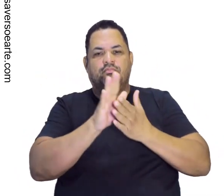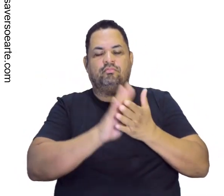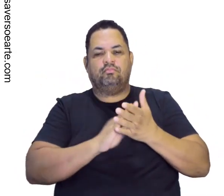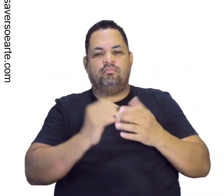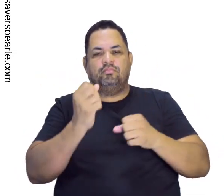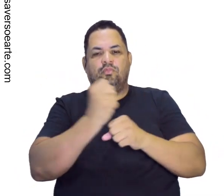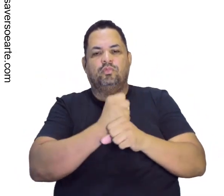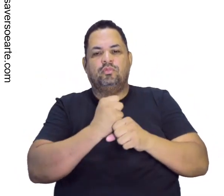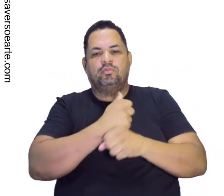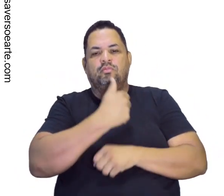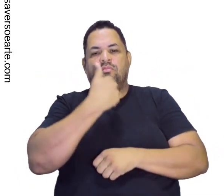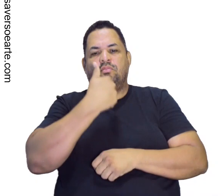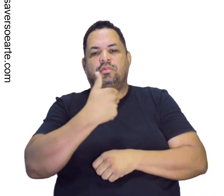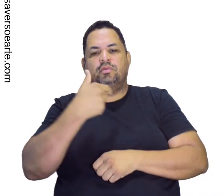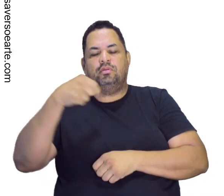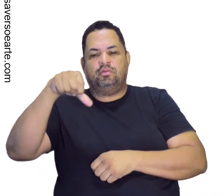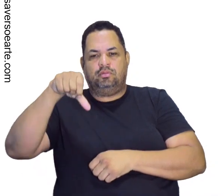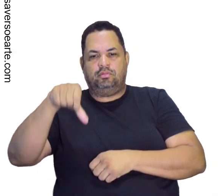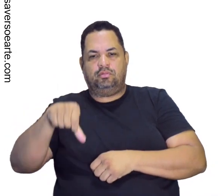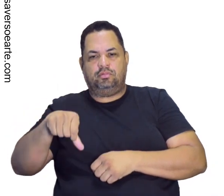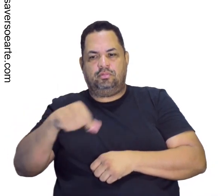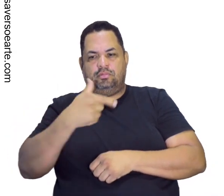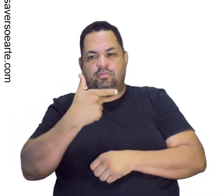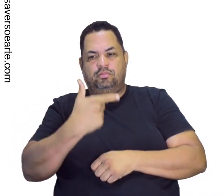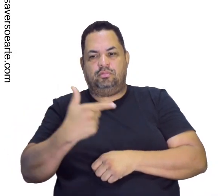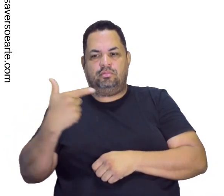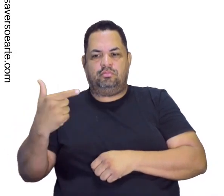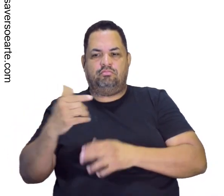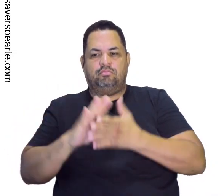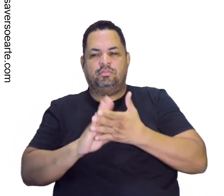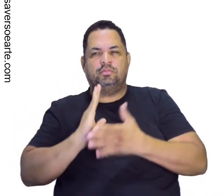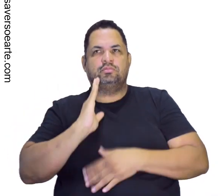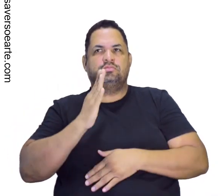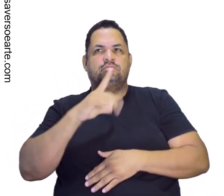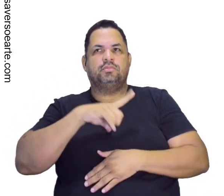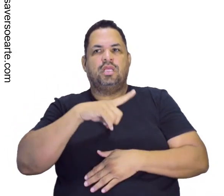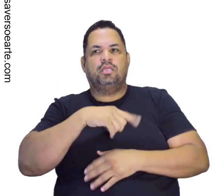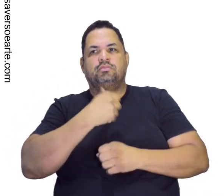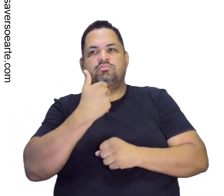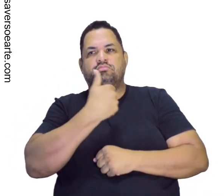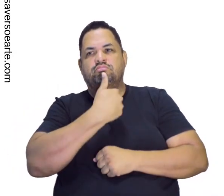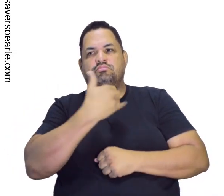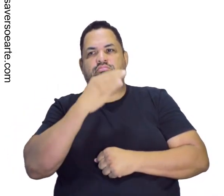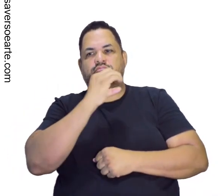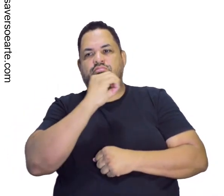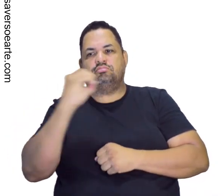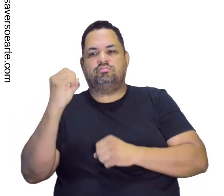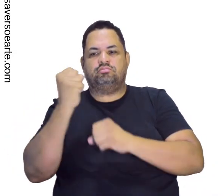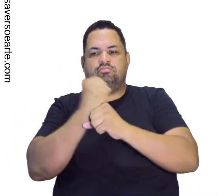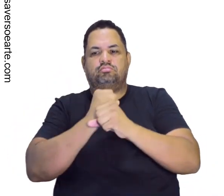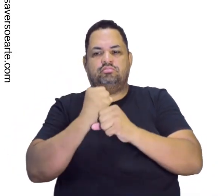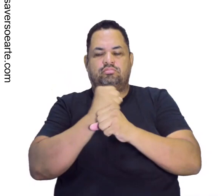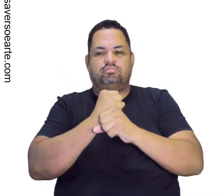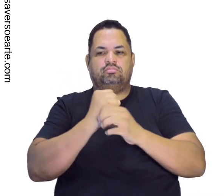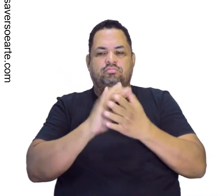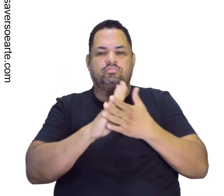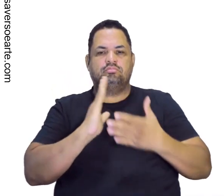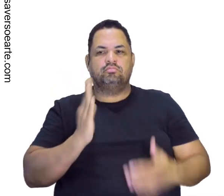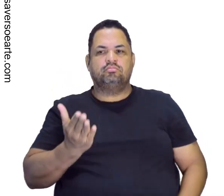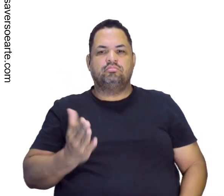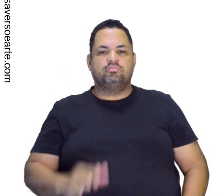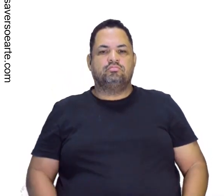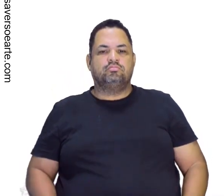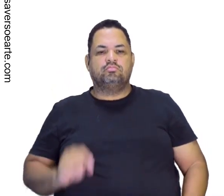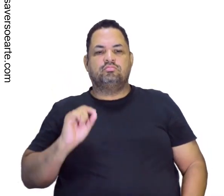em 1922 já fazem 100 anos né que aconteceu a Semana de Arte Moderna nós vamos dier tudo sobre isso aí